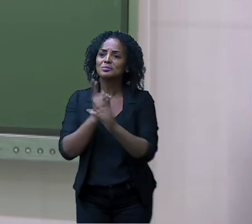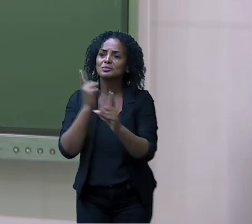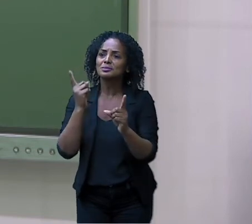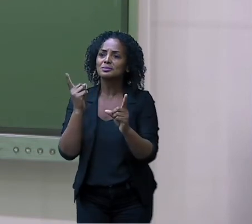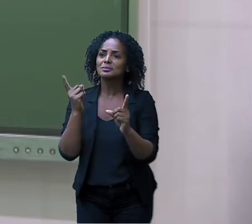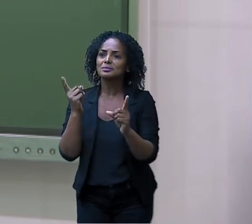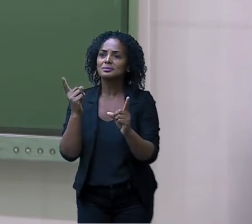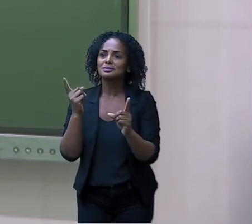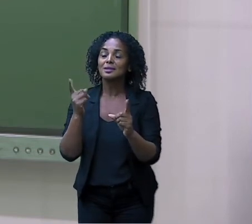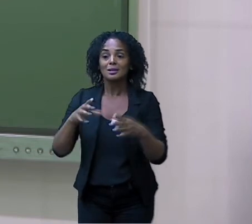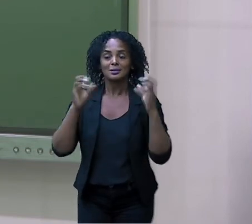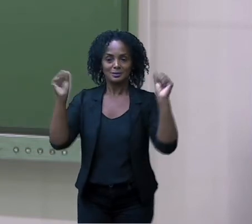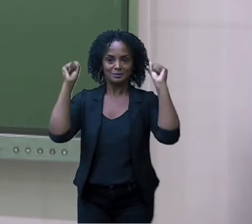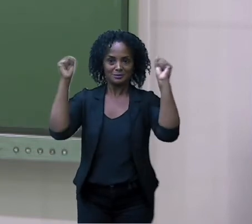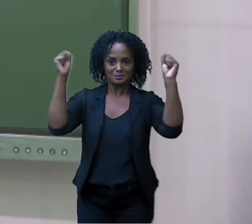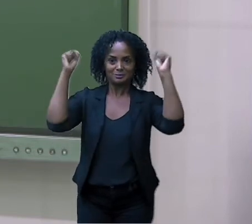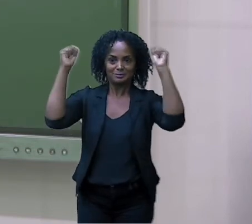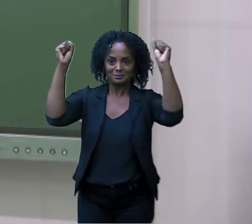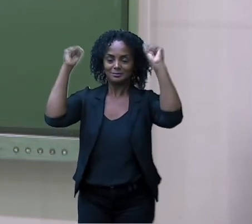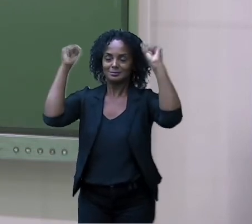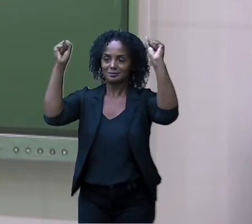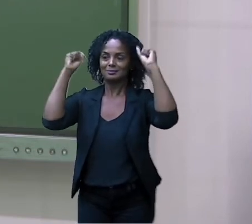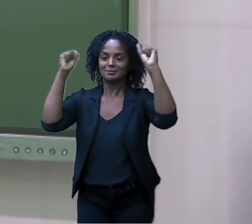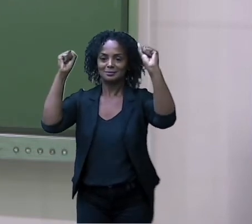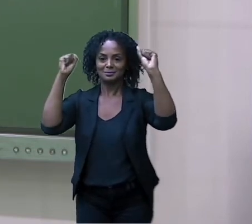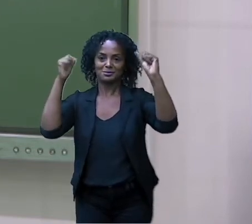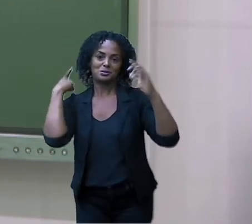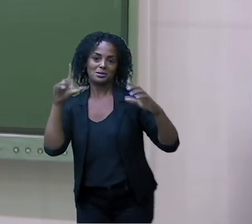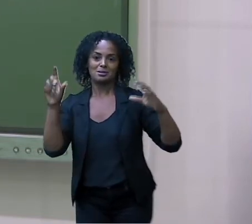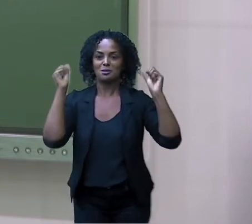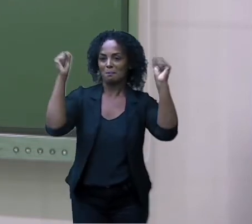Vai lá. Yes! É isso.